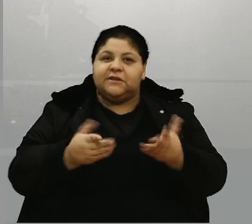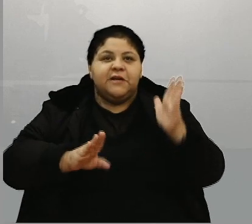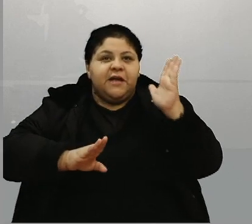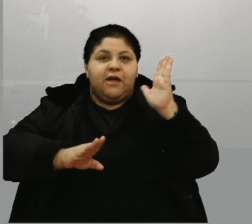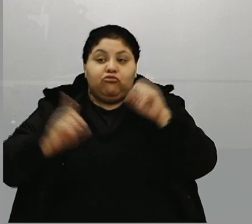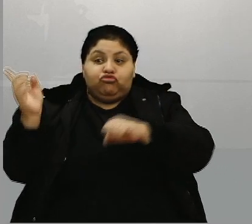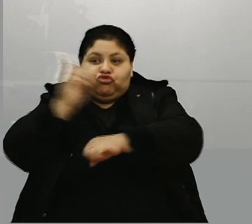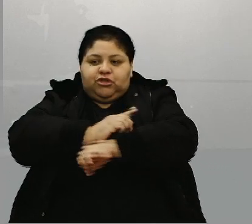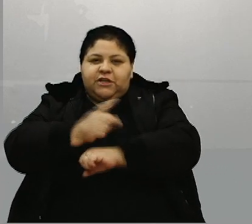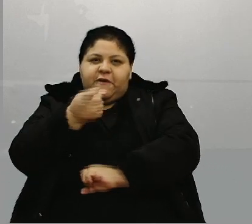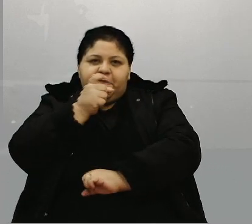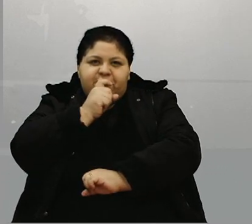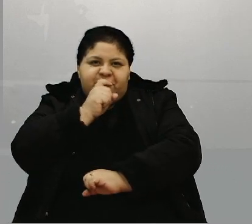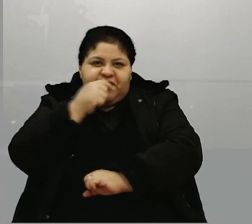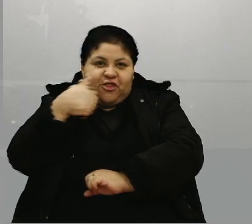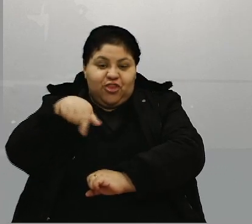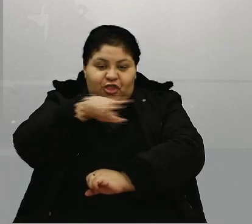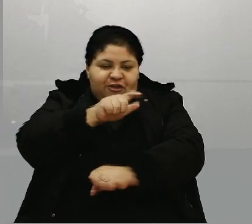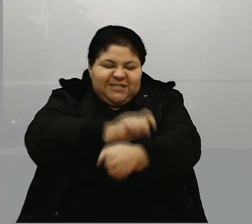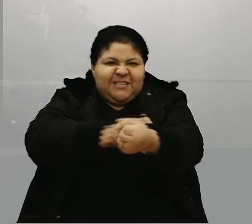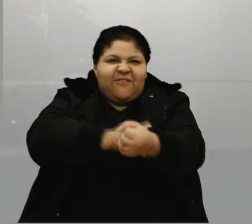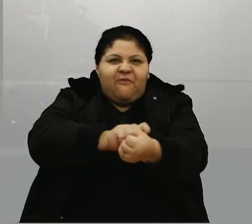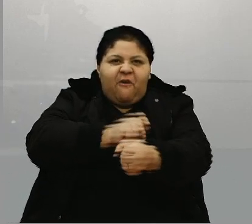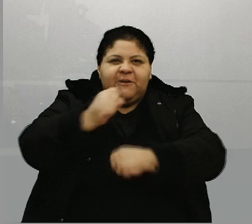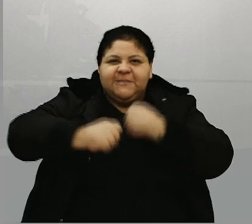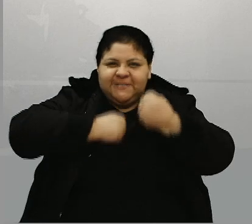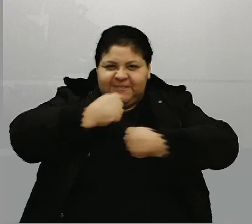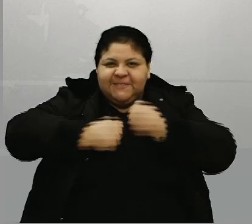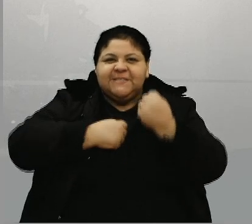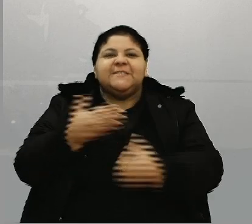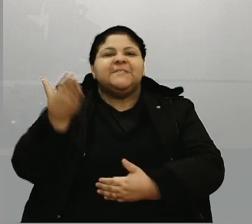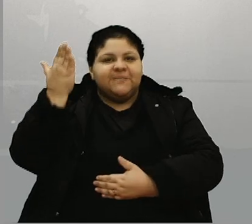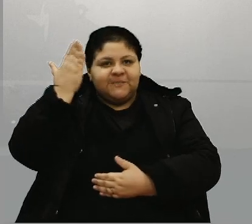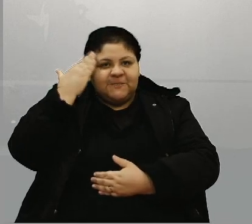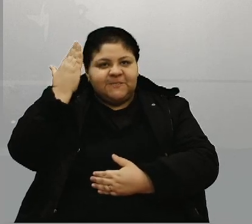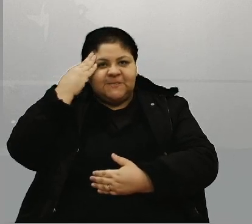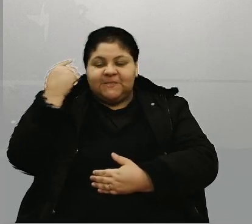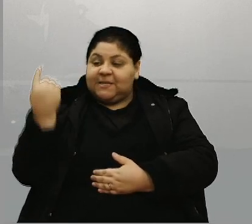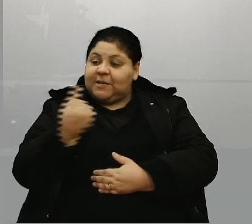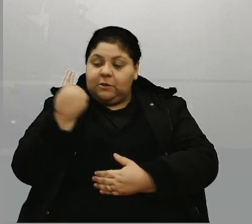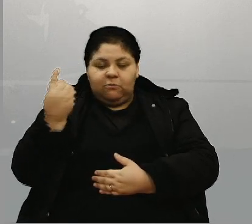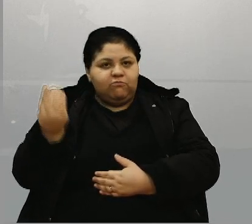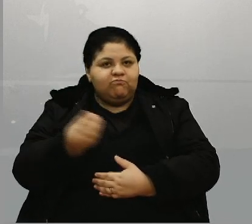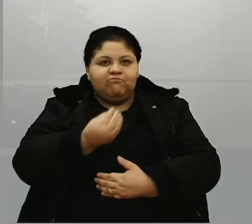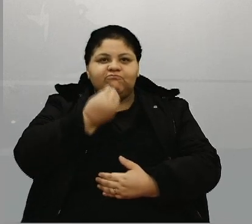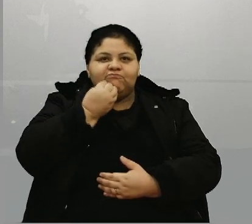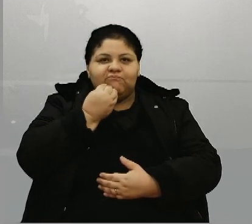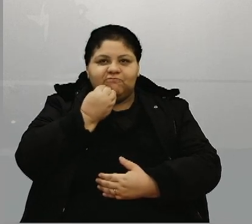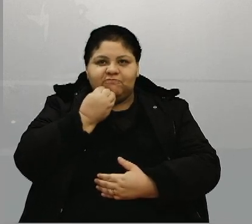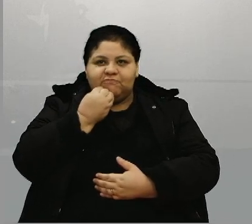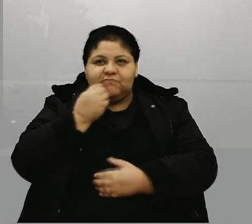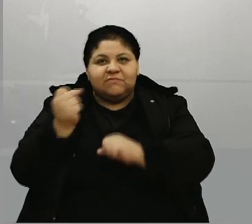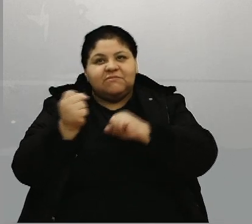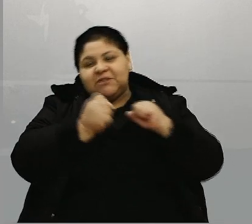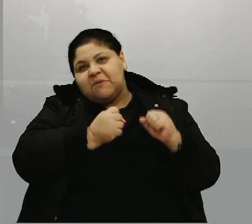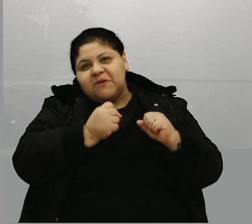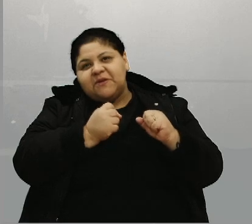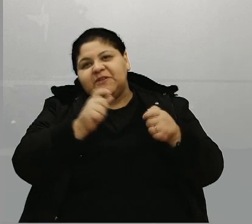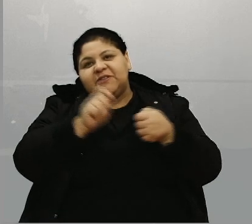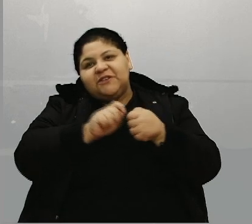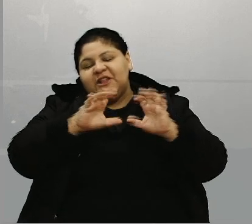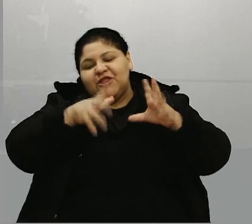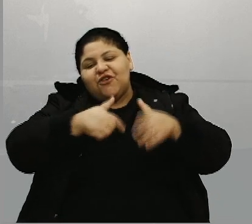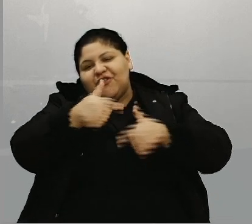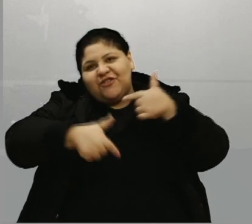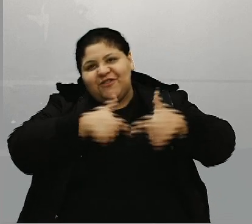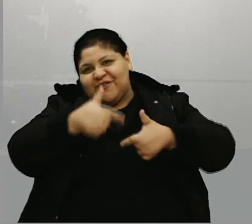frio, estávamos nervosos e apreensivos, pois sabíamos que essa seria a única oportunidade restante que poderia fazer com que todo o